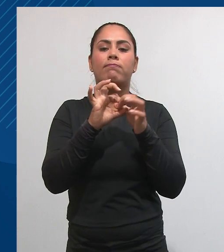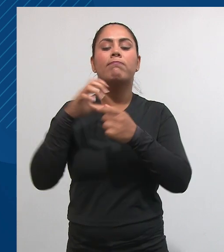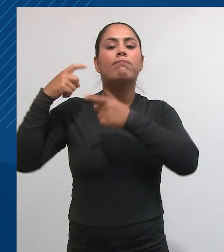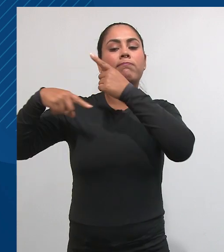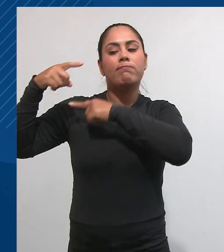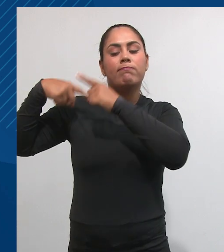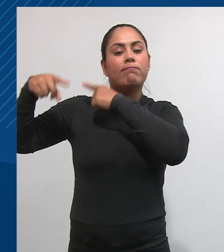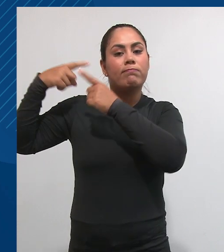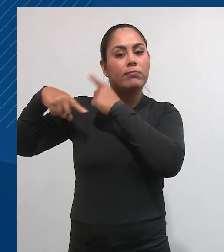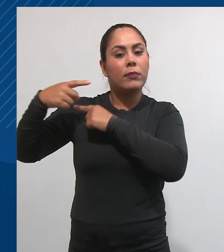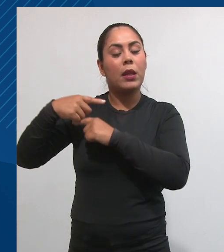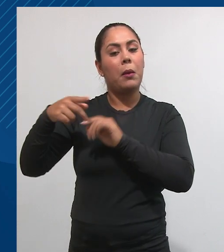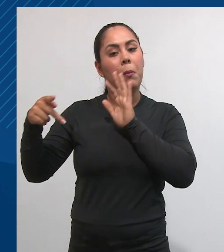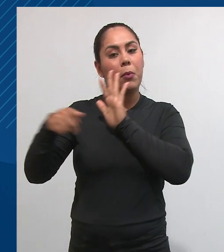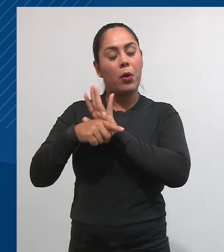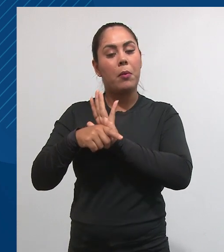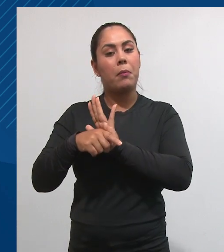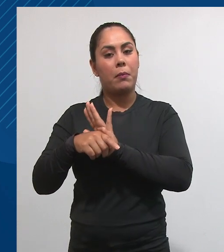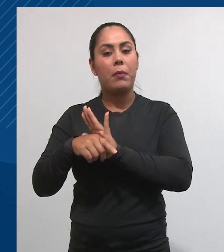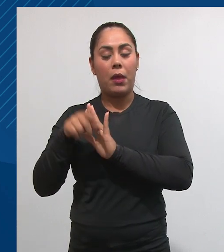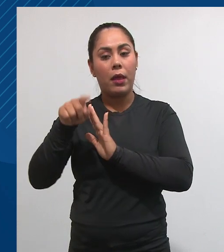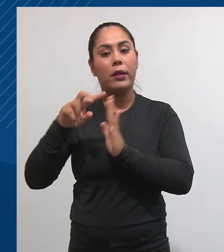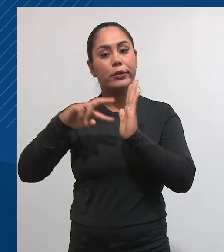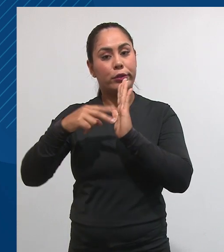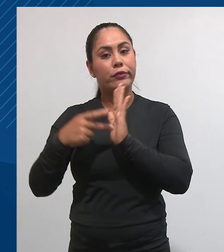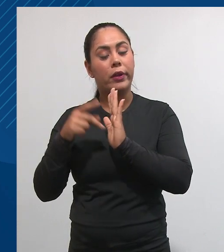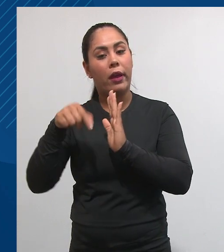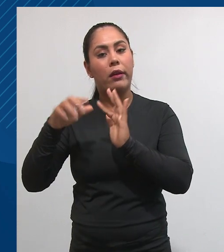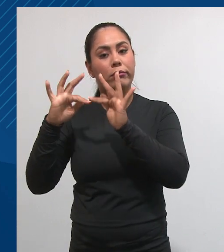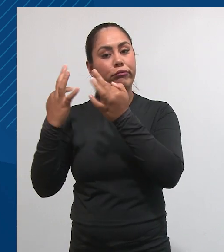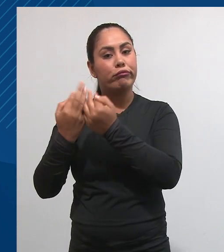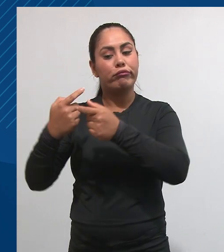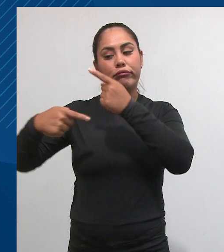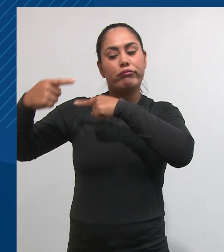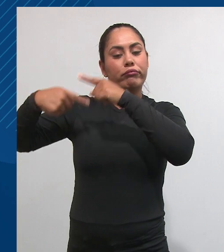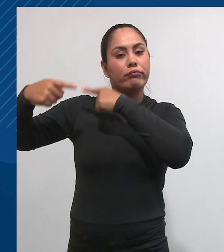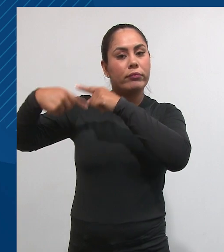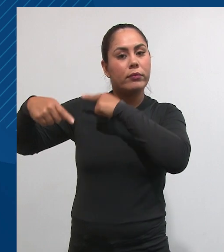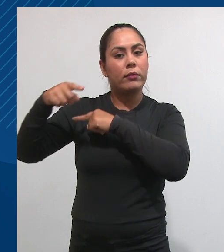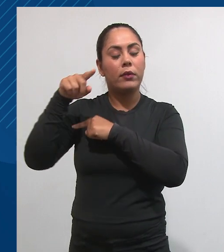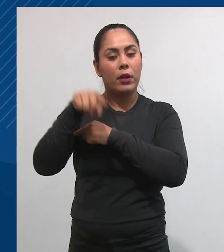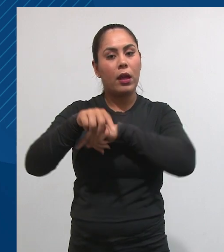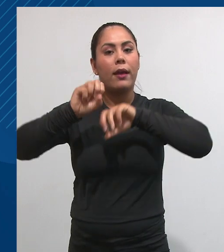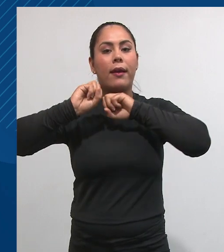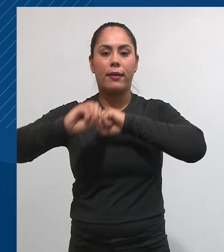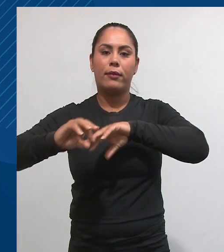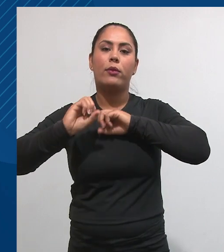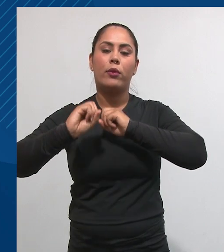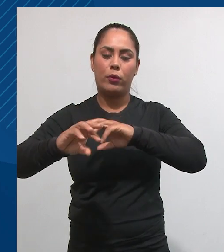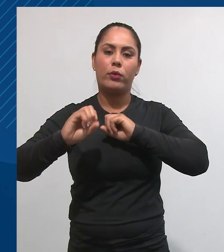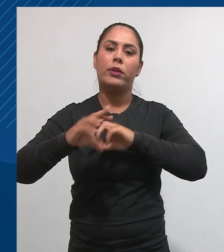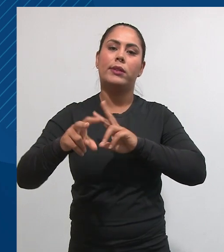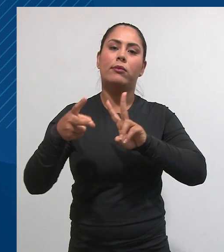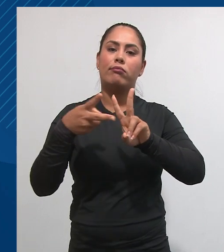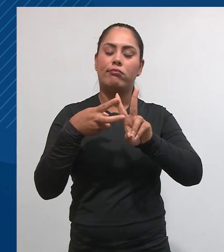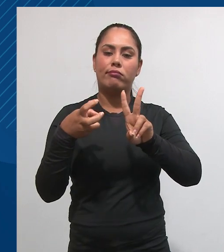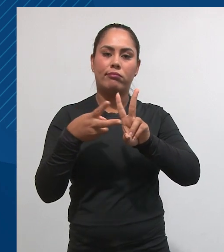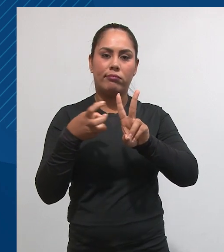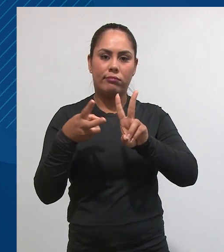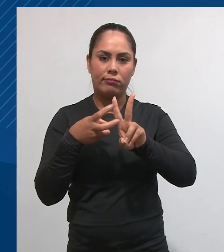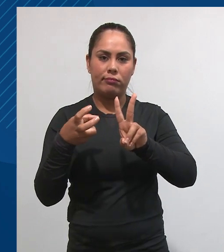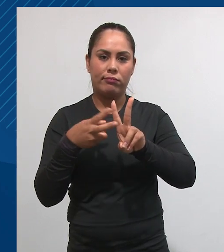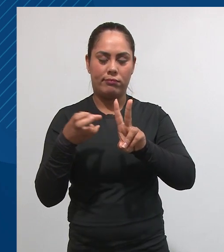antepassados. Isso para mim é ancestralidade. E isso é educação indígena.